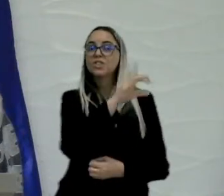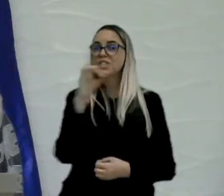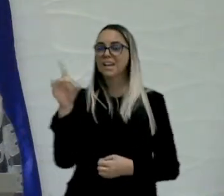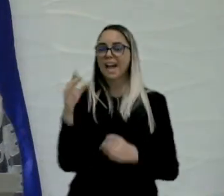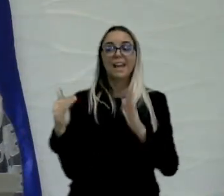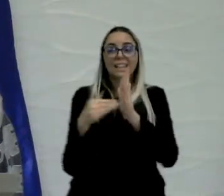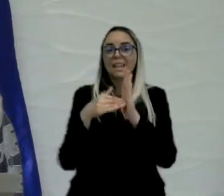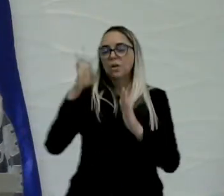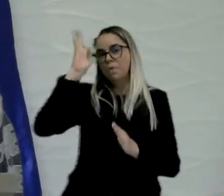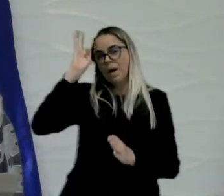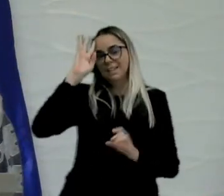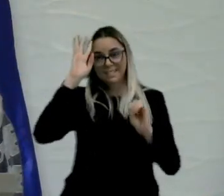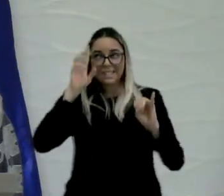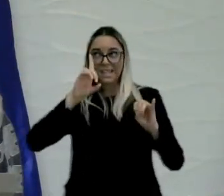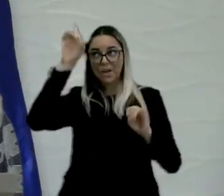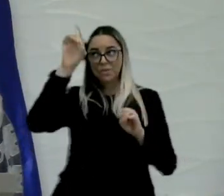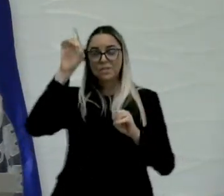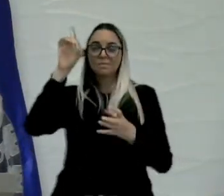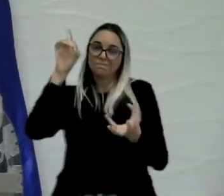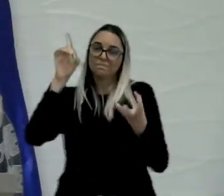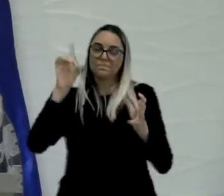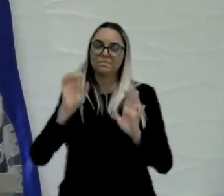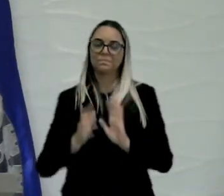quarta-feira se Deus assim nos